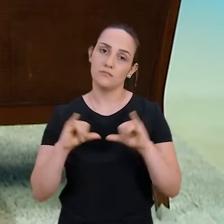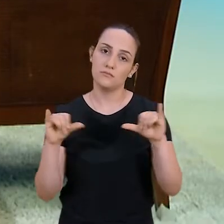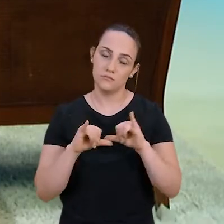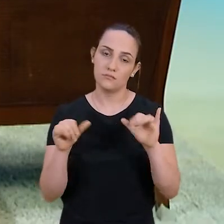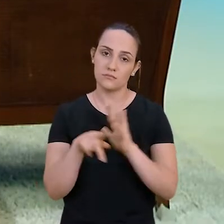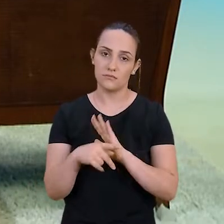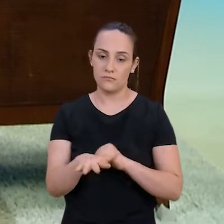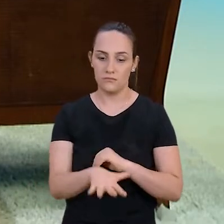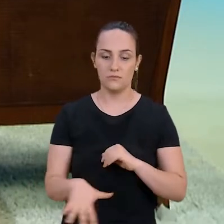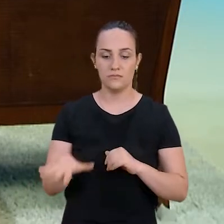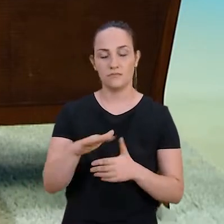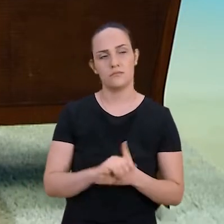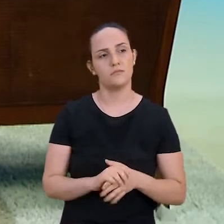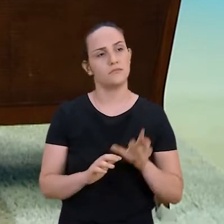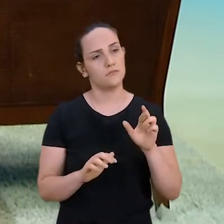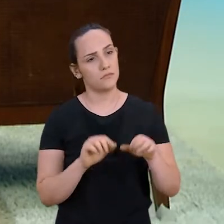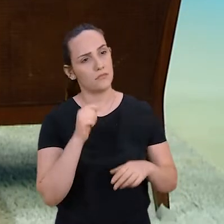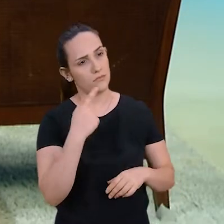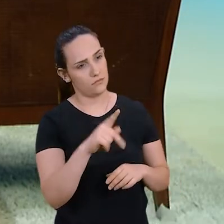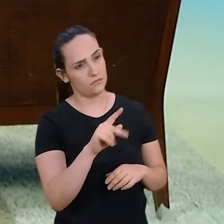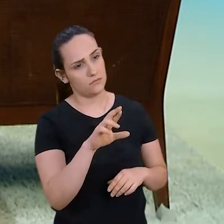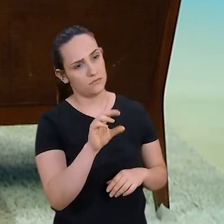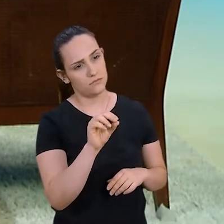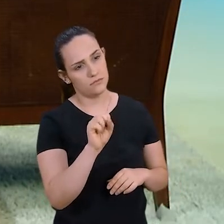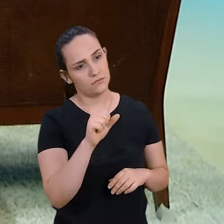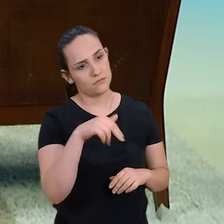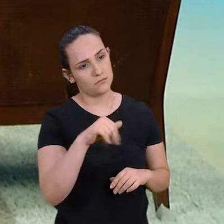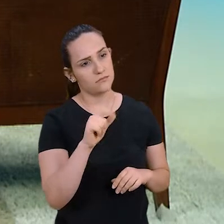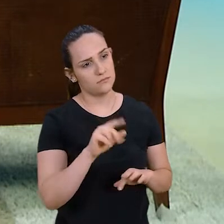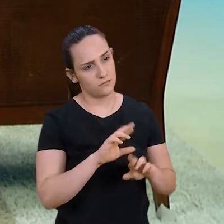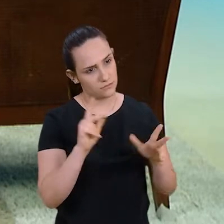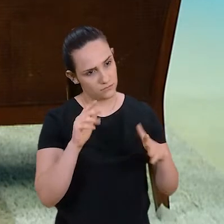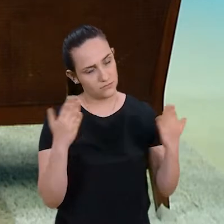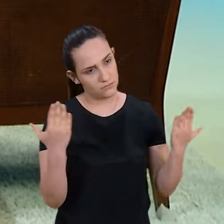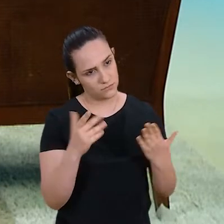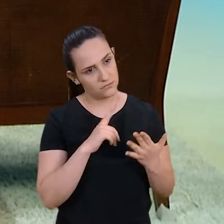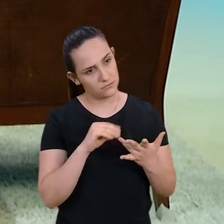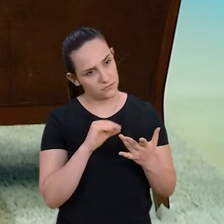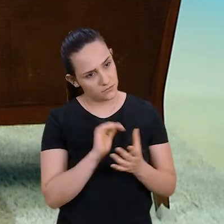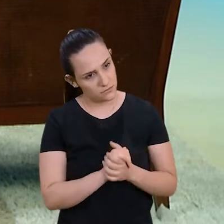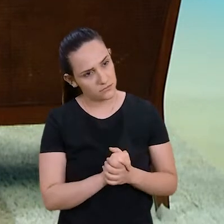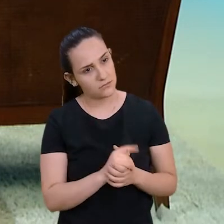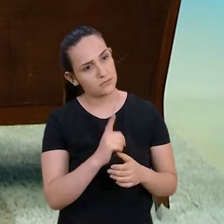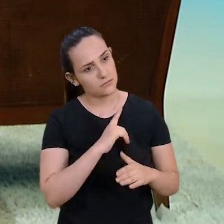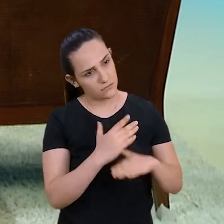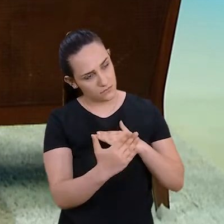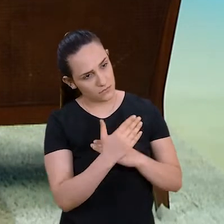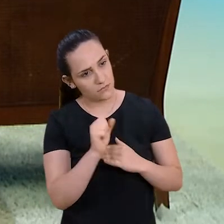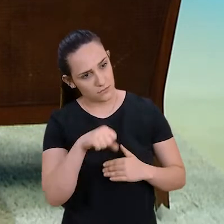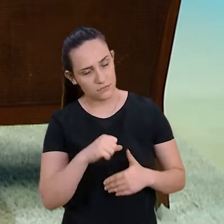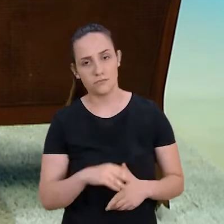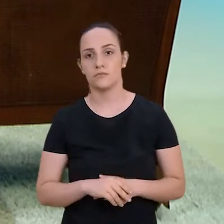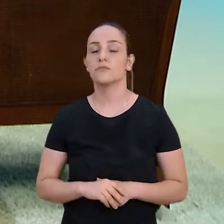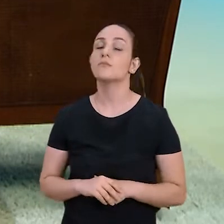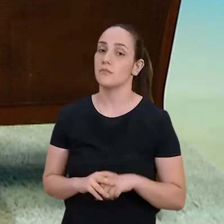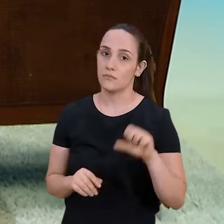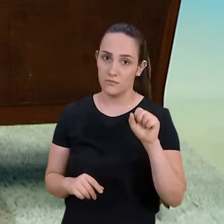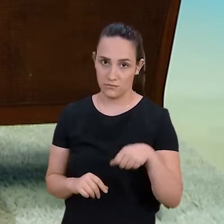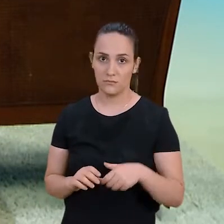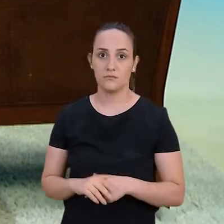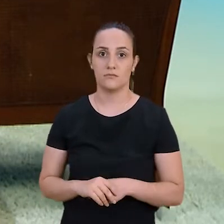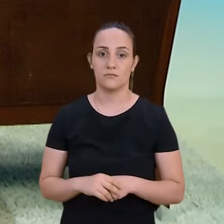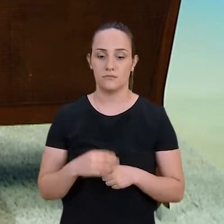nisso, né, nessa parte. Rosana, seu caso também é parecido, né? Tem um casamento até, um marido que te deu maior apoio. Sim,